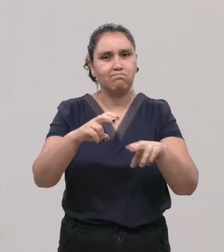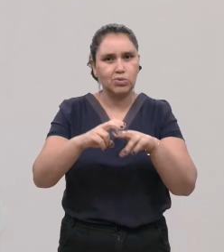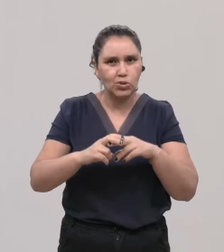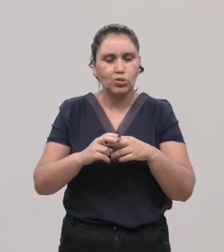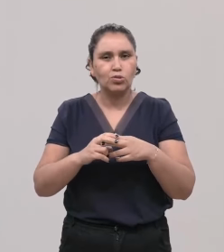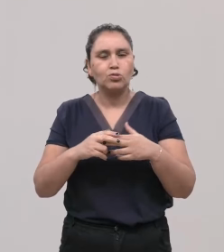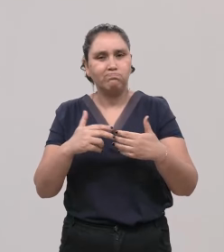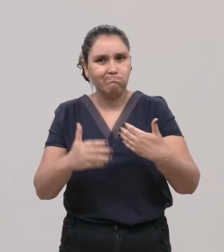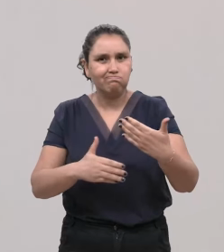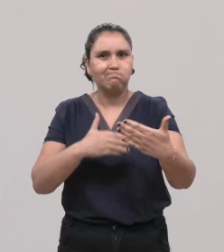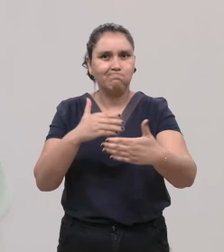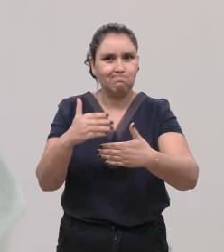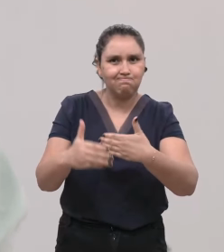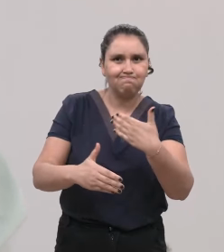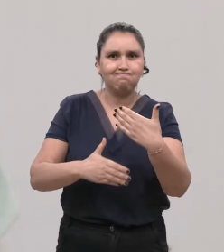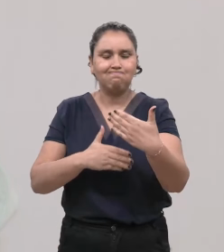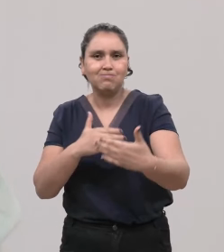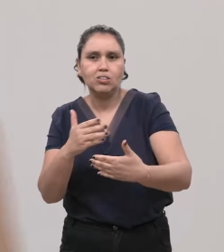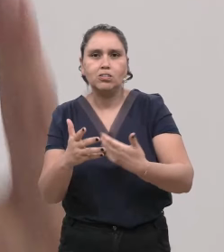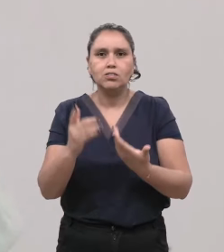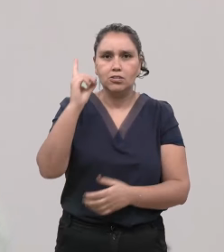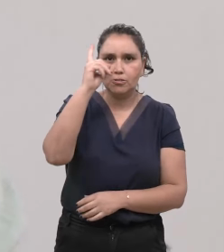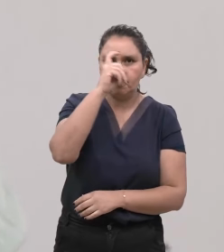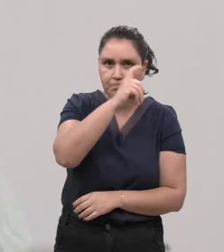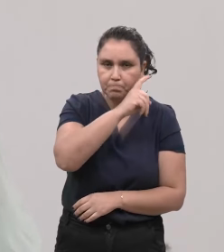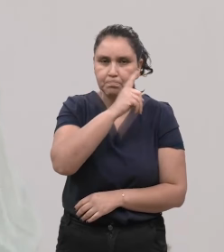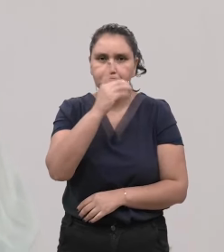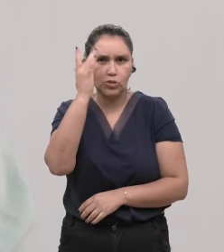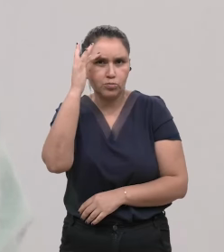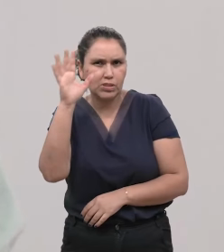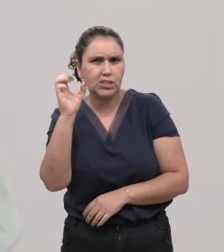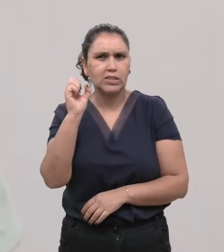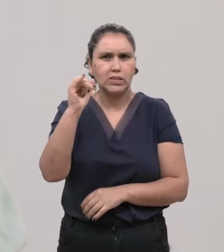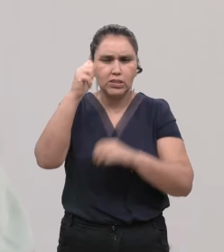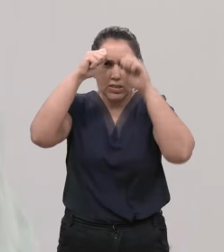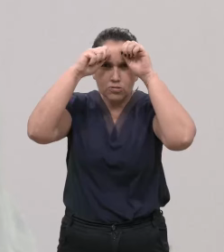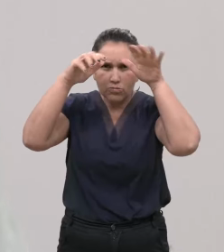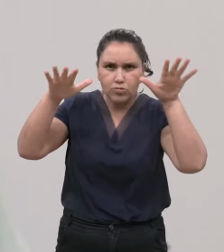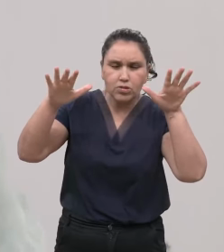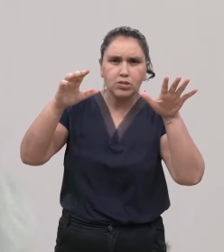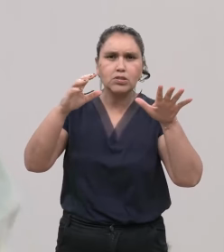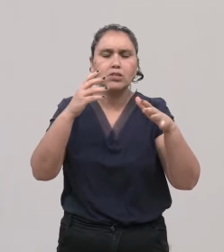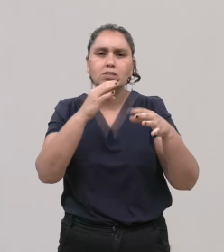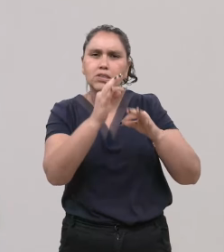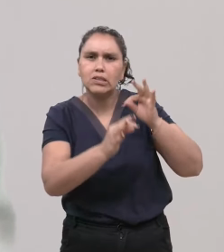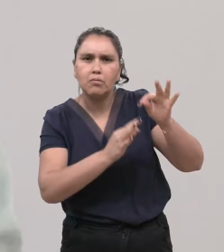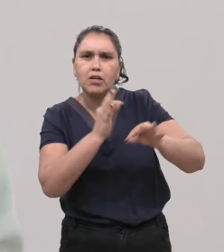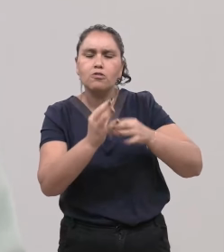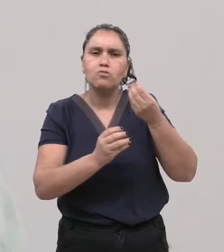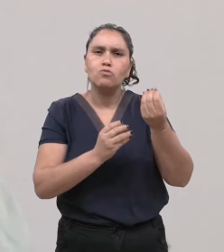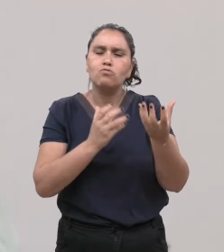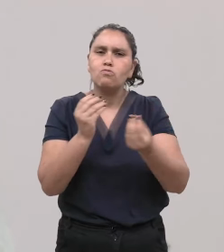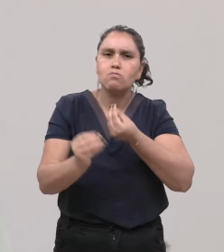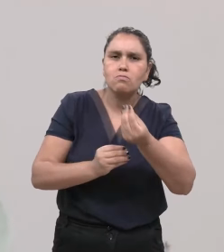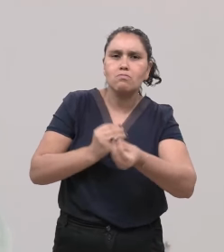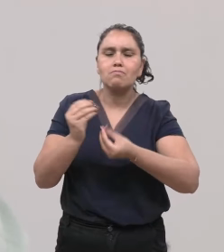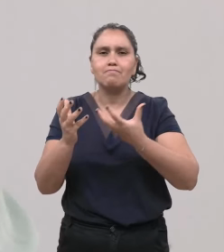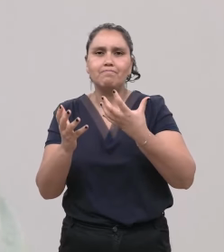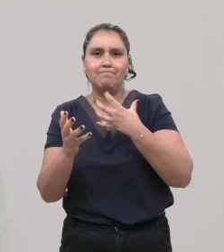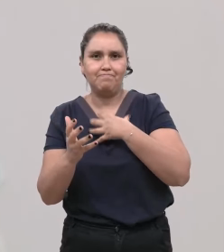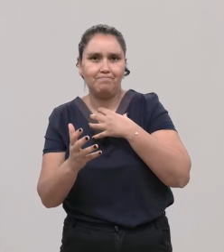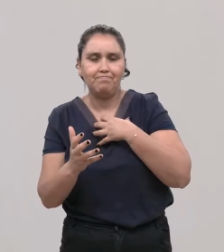esse processo foi difícil, né? Foram 6 meses ali de angústia, né? Que a gente não sabia se ele era autista, se ele não era, se a gente tratava